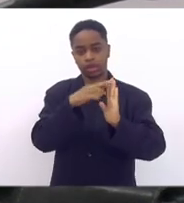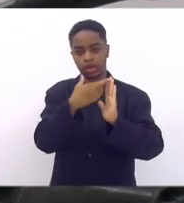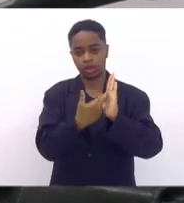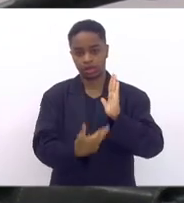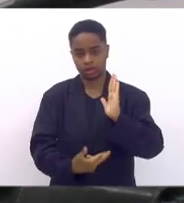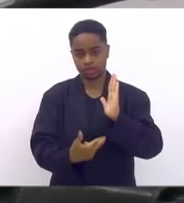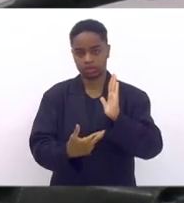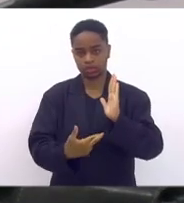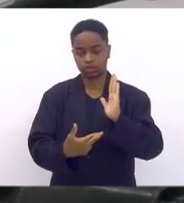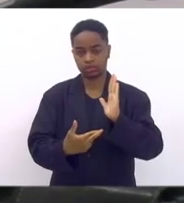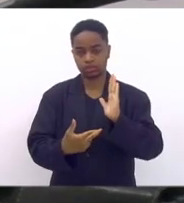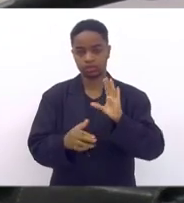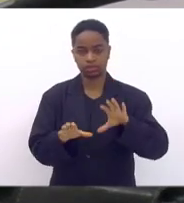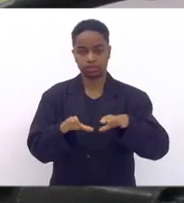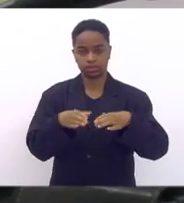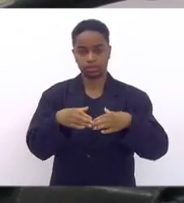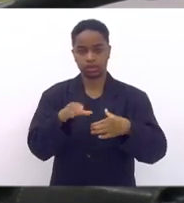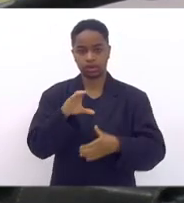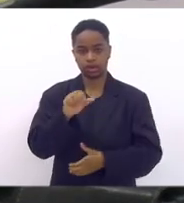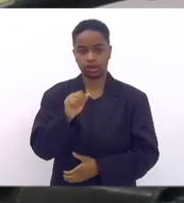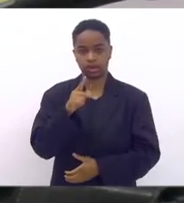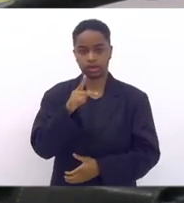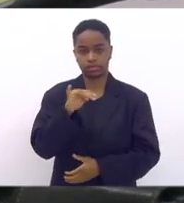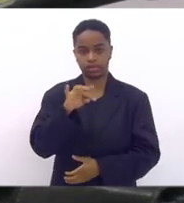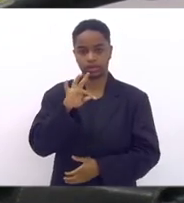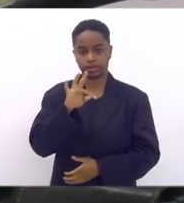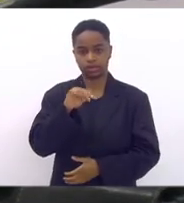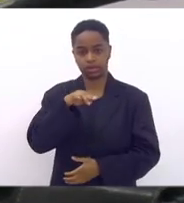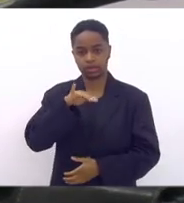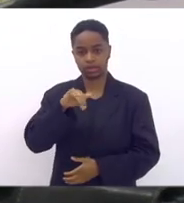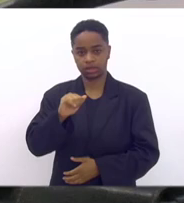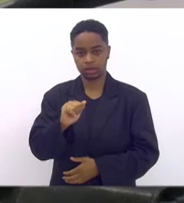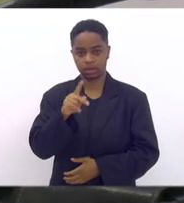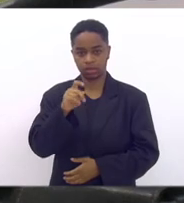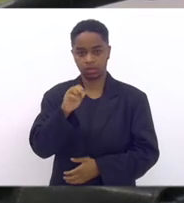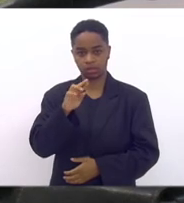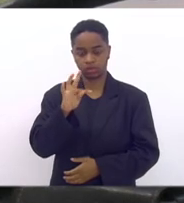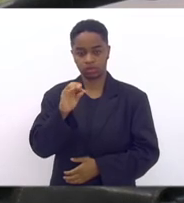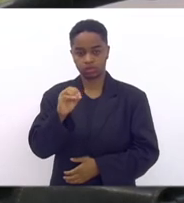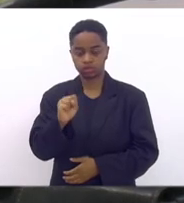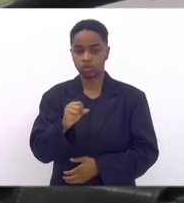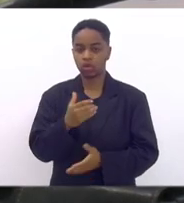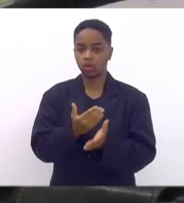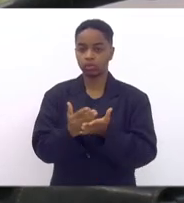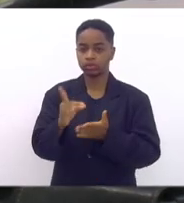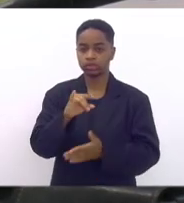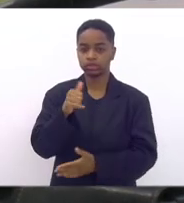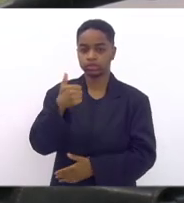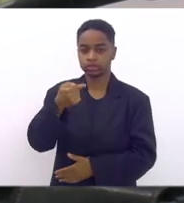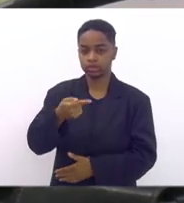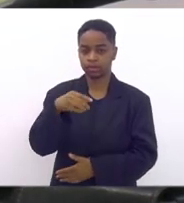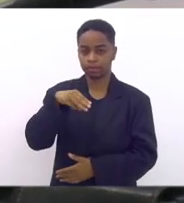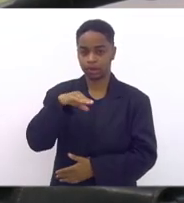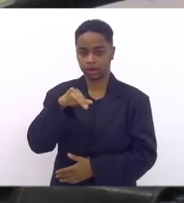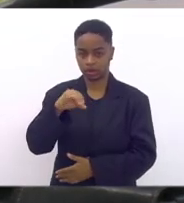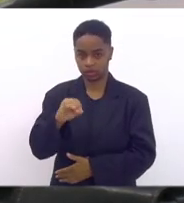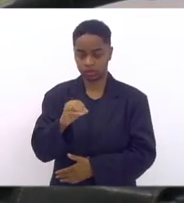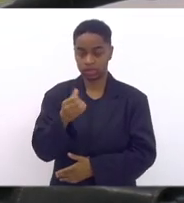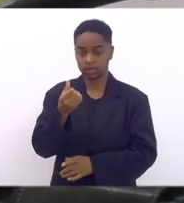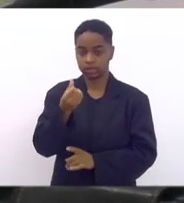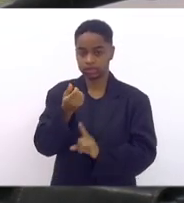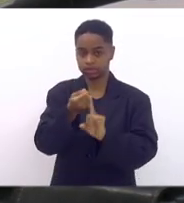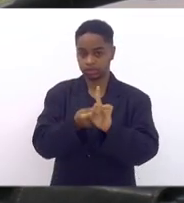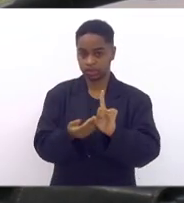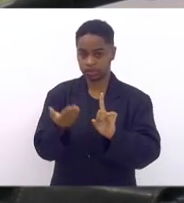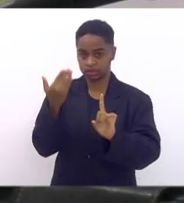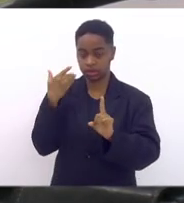dos Portos a operação começou no dia 17 de Maio ou seja 6 meses atrás quando a sucata de um navio